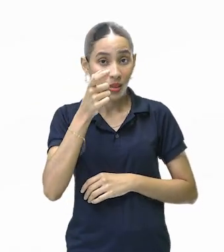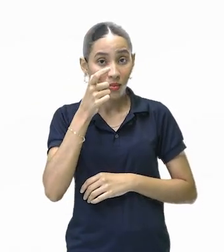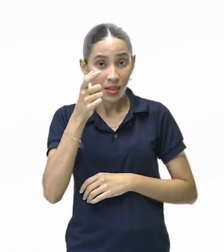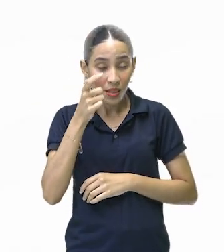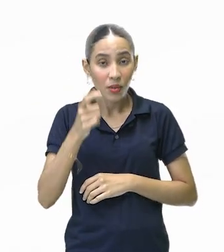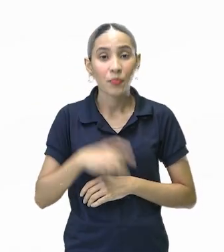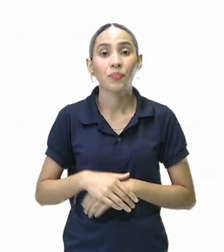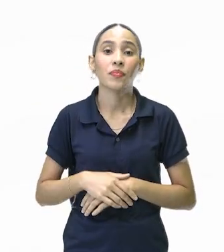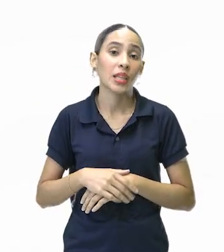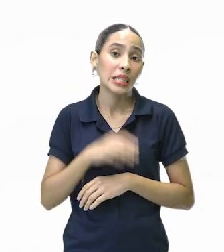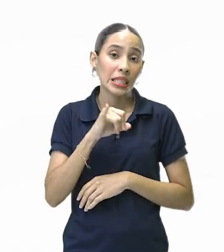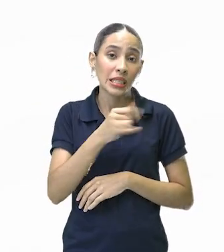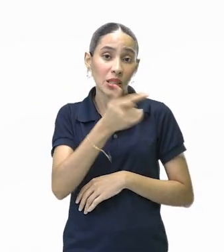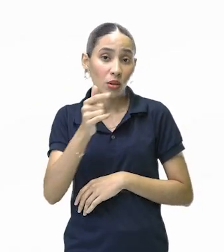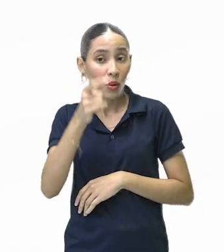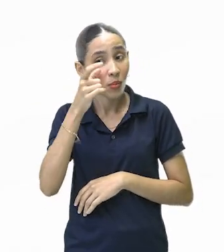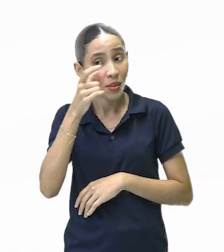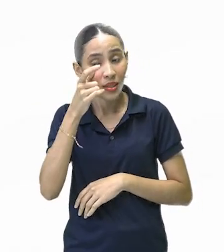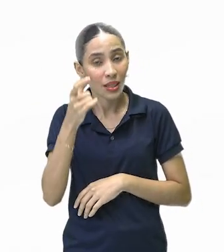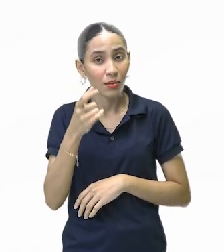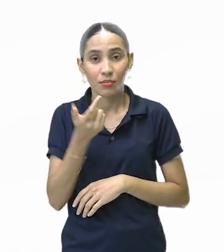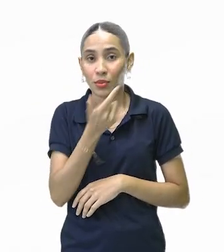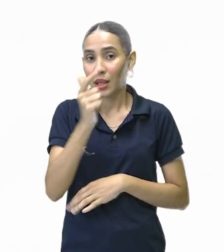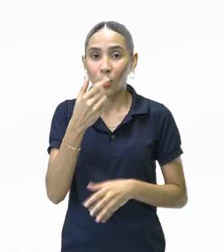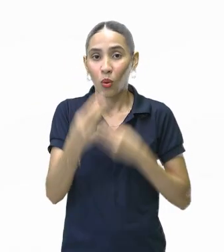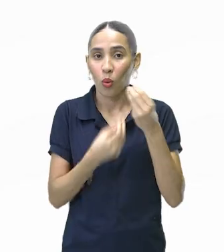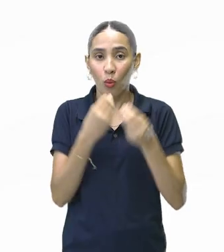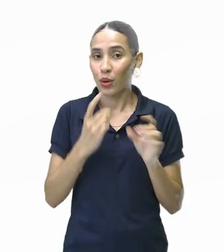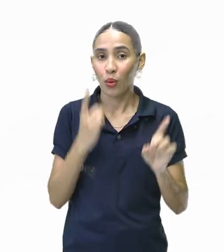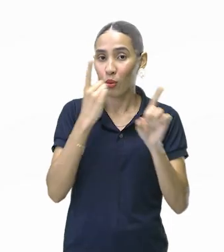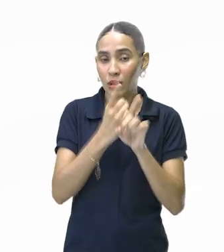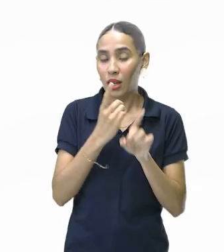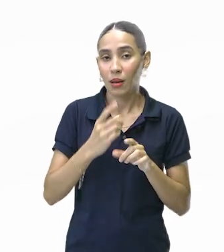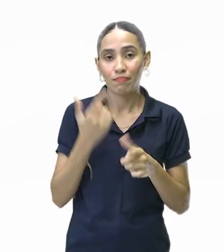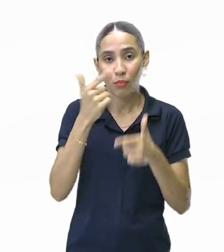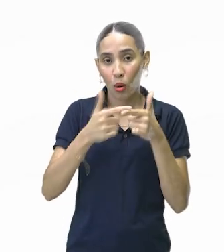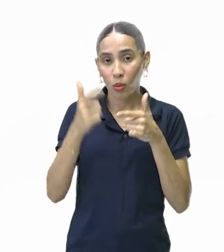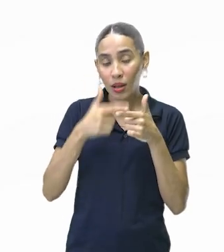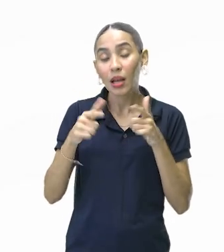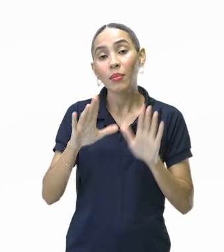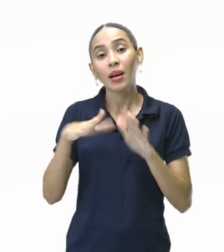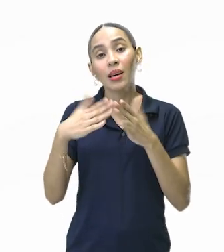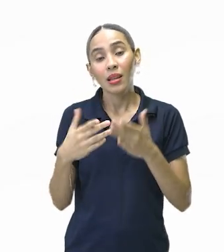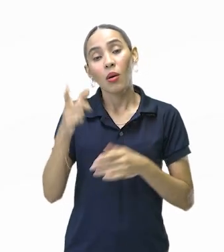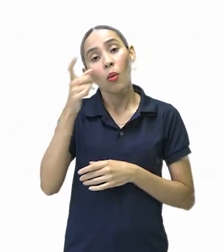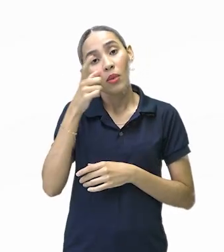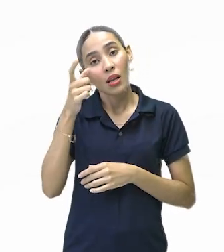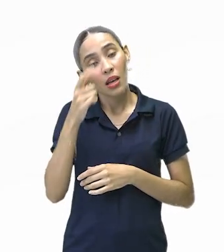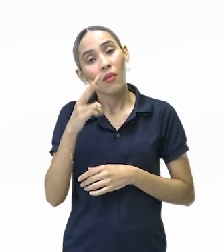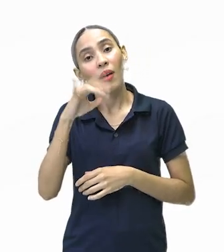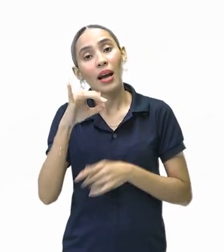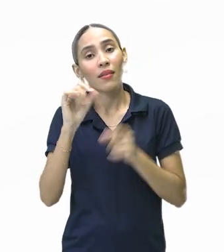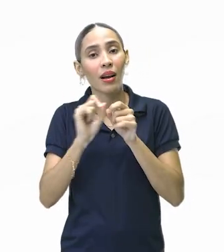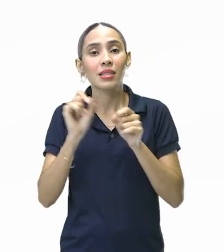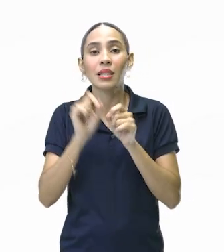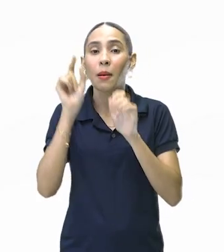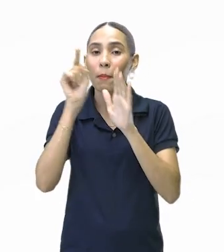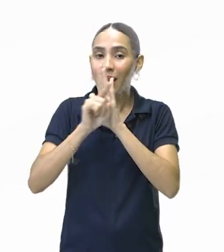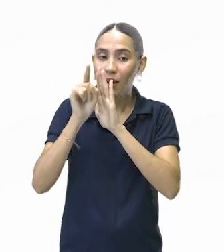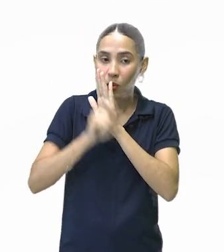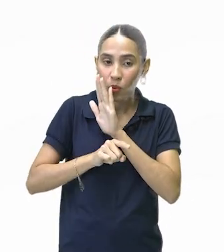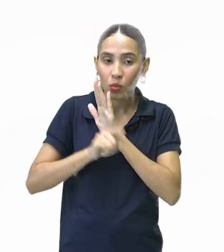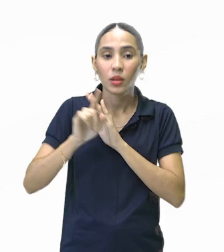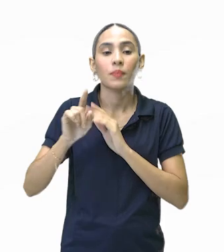Sem observação, a gente não vai realmente encontrar nenhum problema. Então, dentro dessa observação, fazemos a